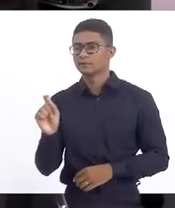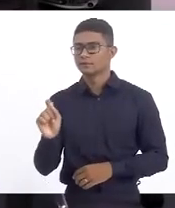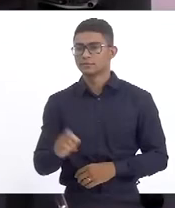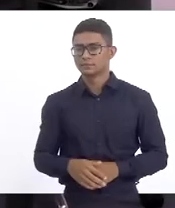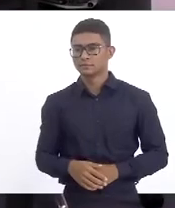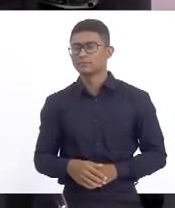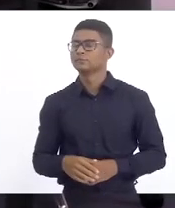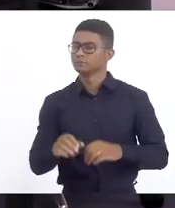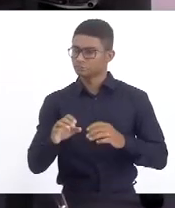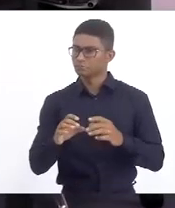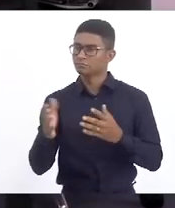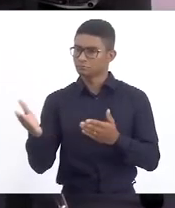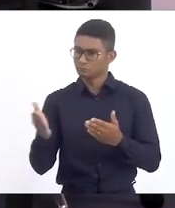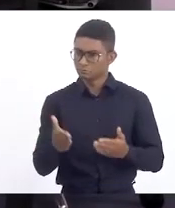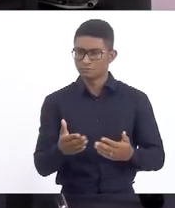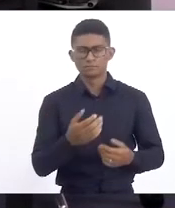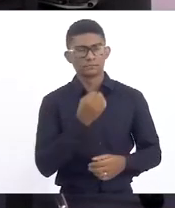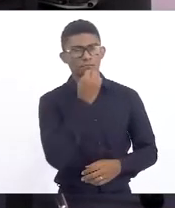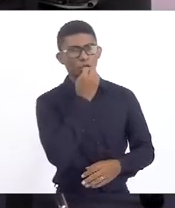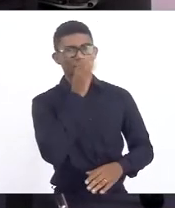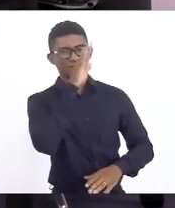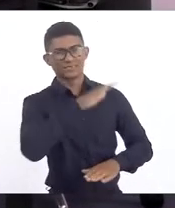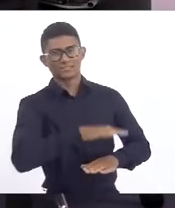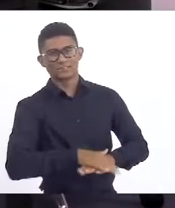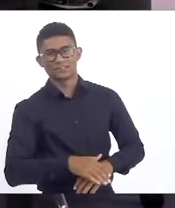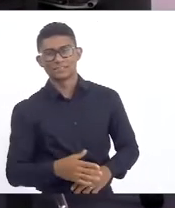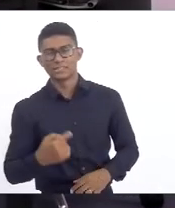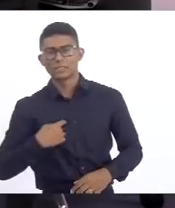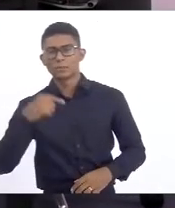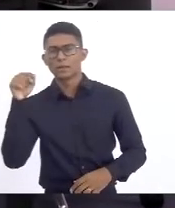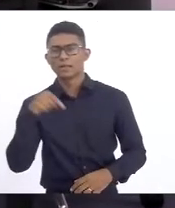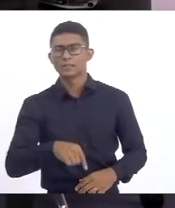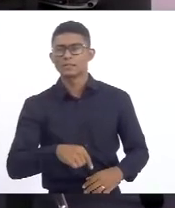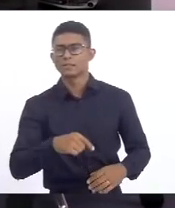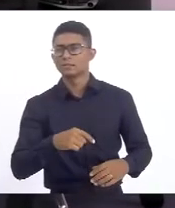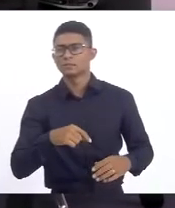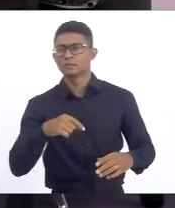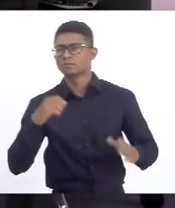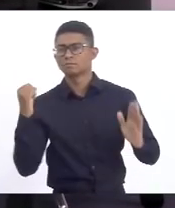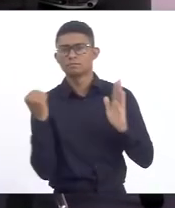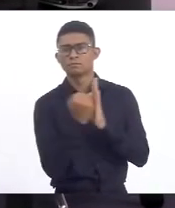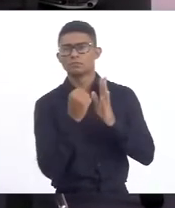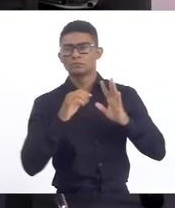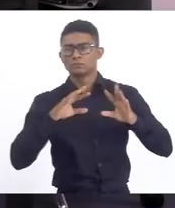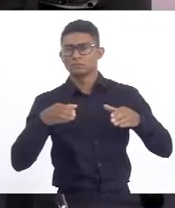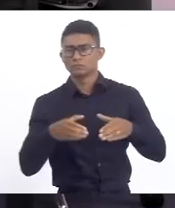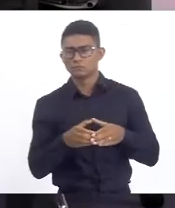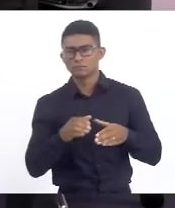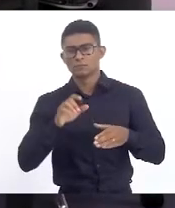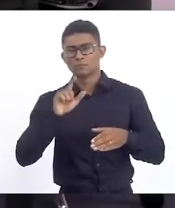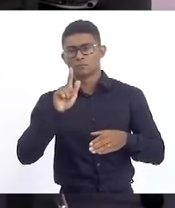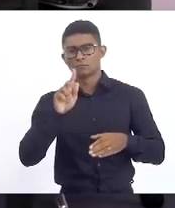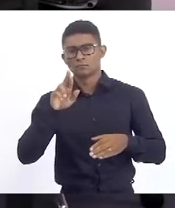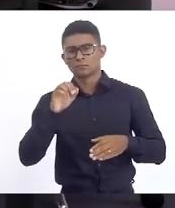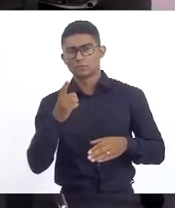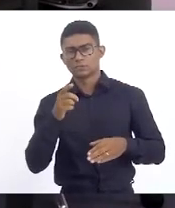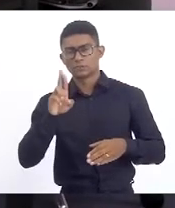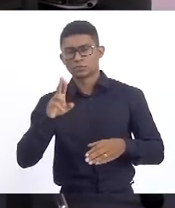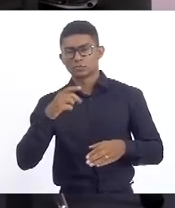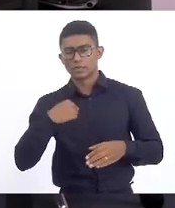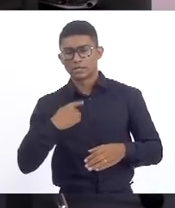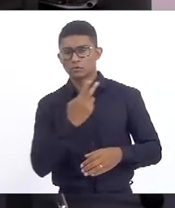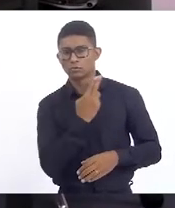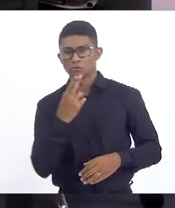Por não. Boa tarde. Boa tarde. Eu queria registrar que está presente aqui o Comitê Guandu. Eu, Karina, estou representando